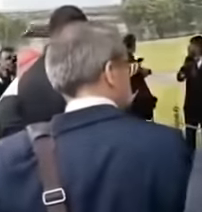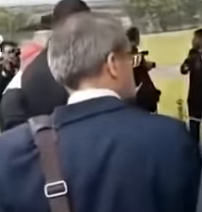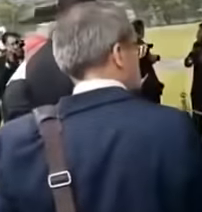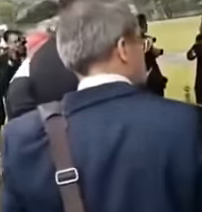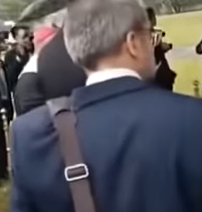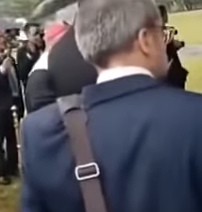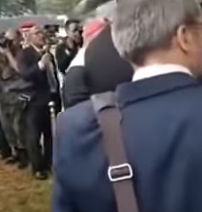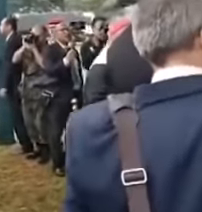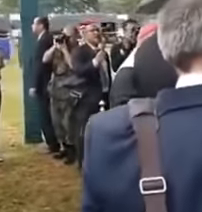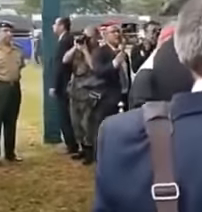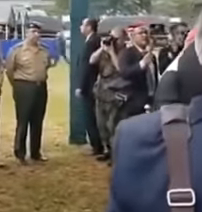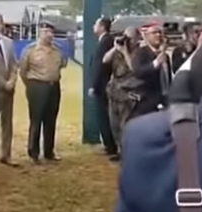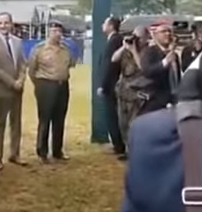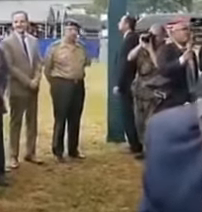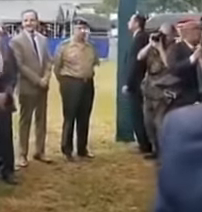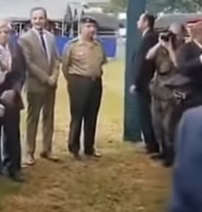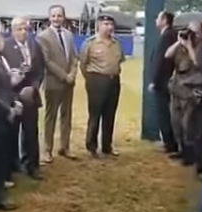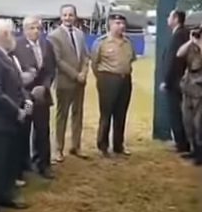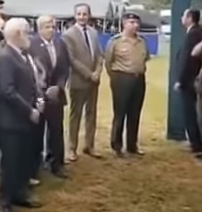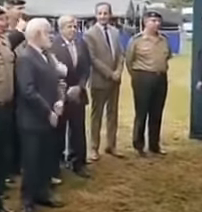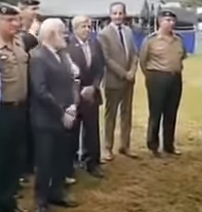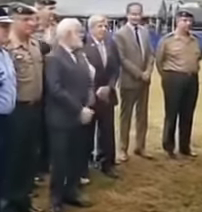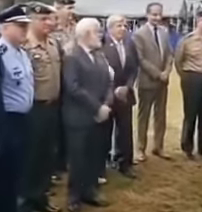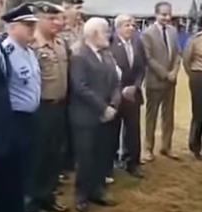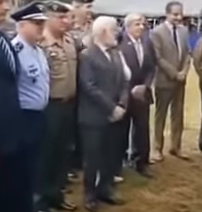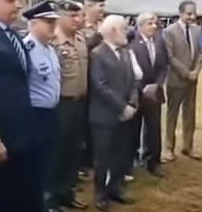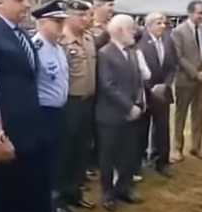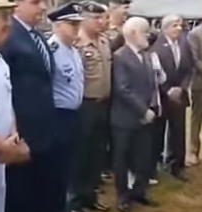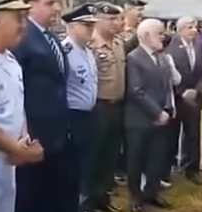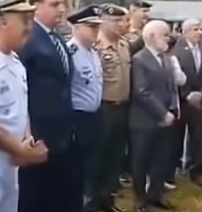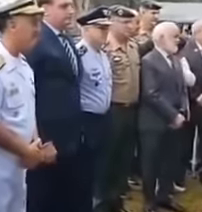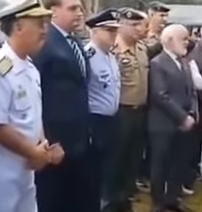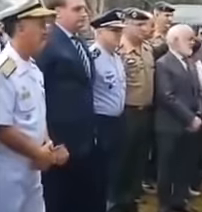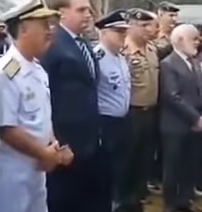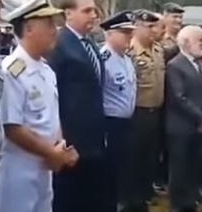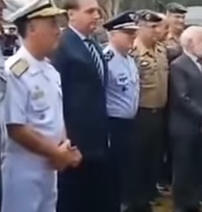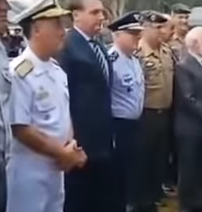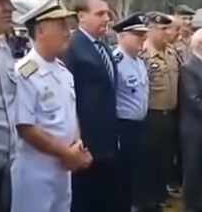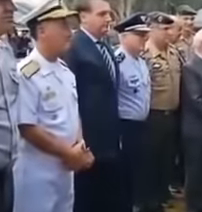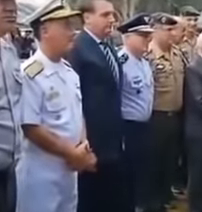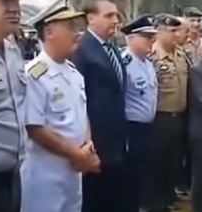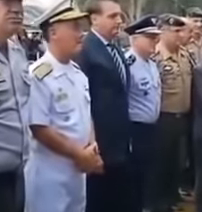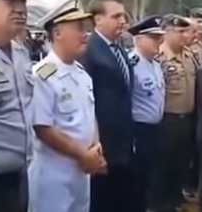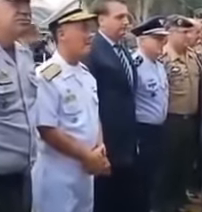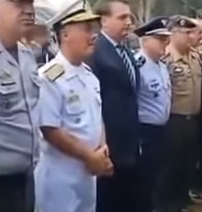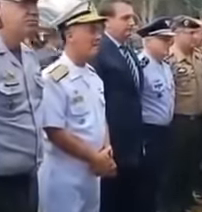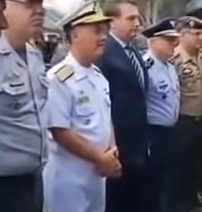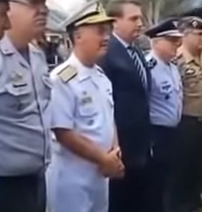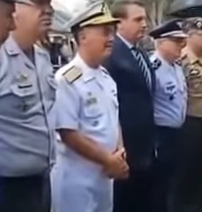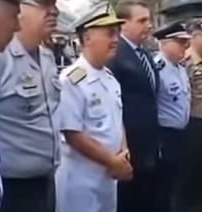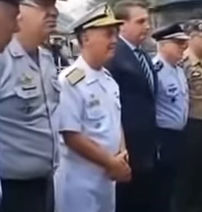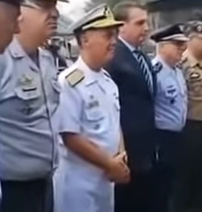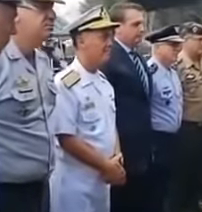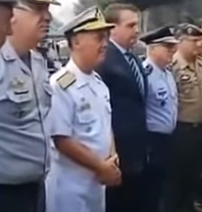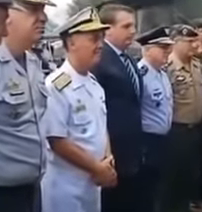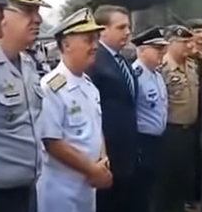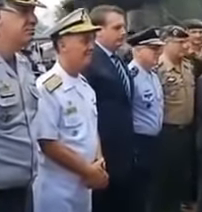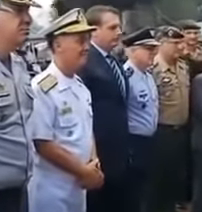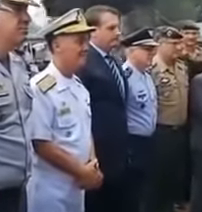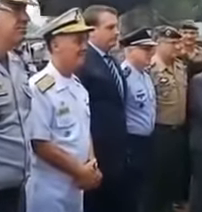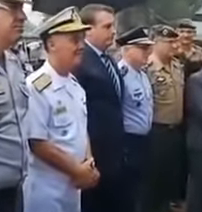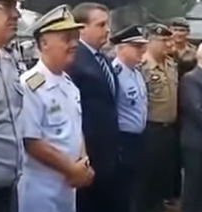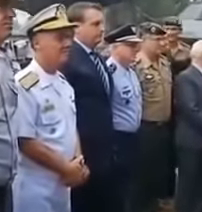construtores. Se o Senhor não vigiar a nossa cidade, em vão vigiarão